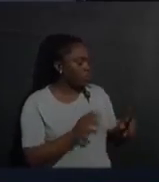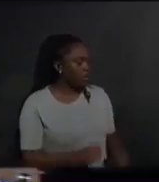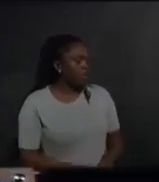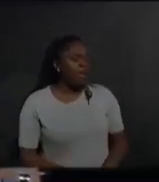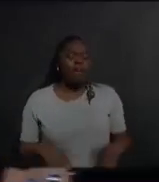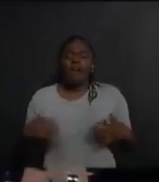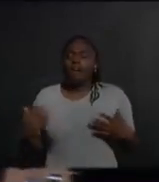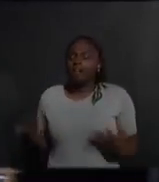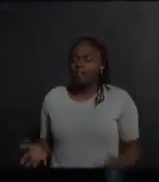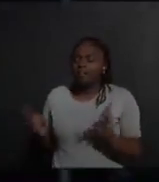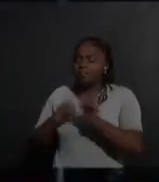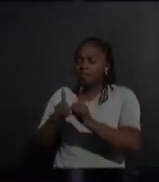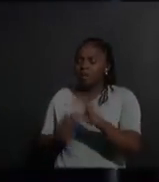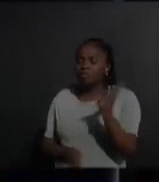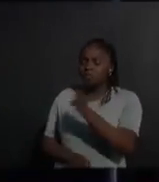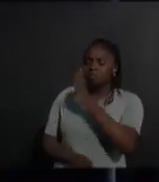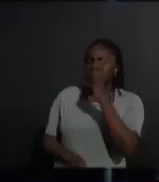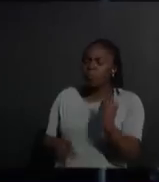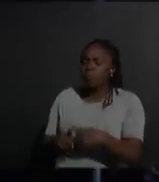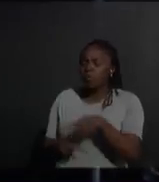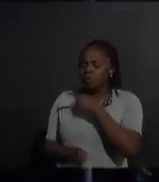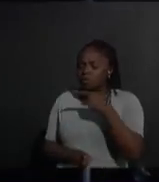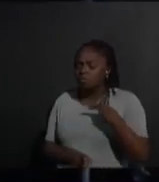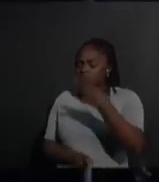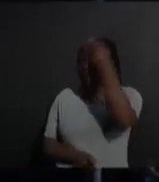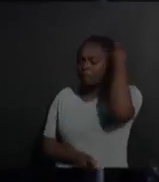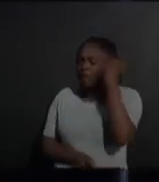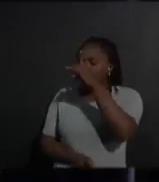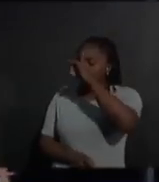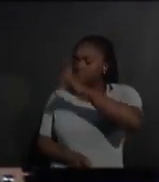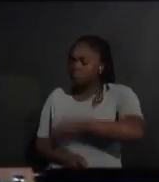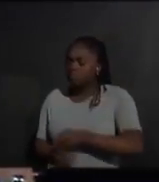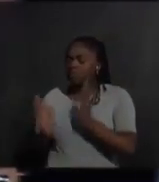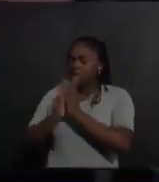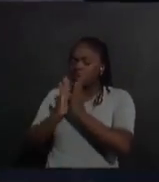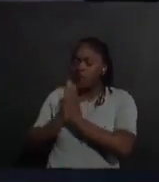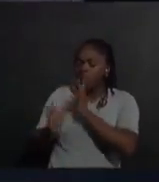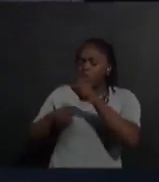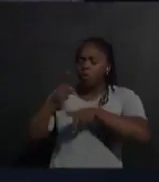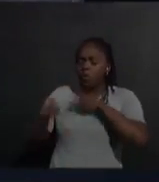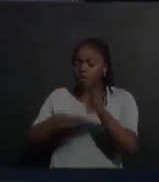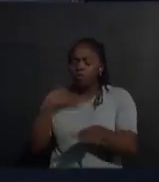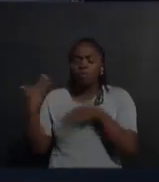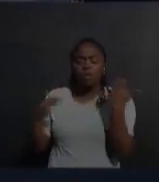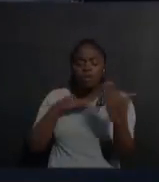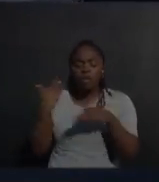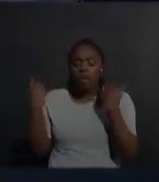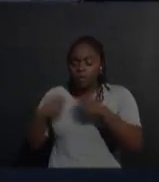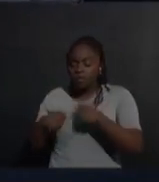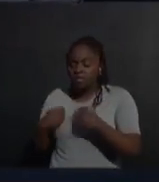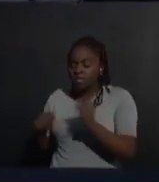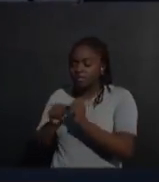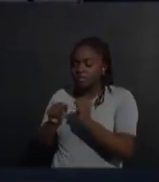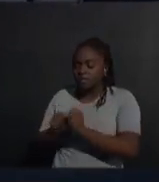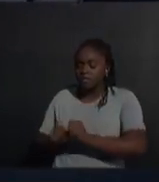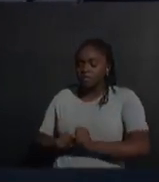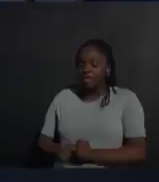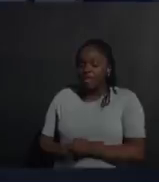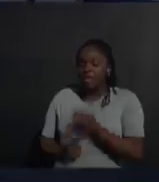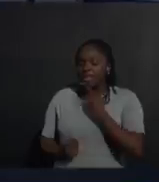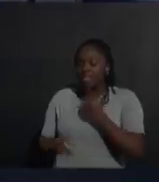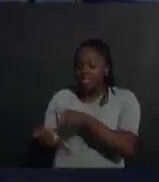Ai, eu estou passando mal. Por que que o pastor Márcio está mandando a gente orar? O povo está morrendo aqui do lado. A gente tem que fazer uma campanha. Doar